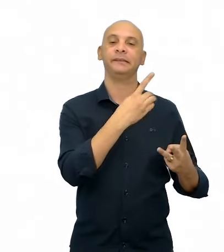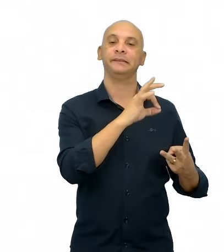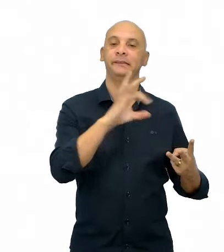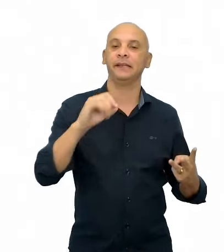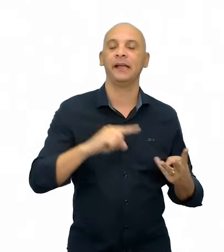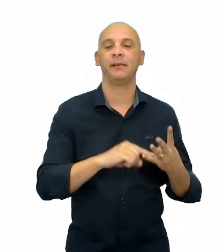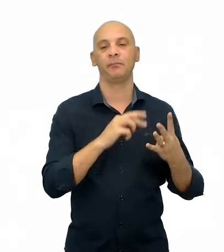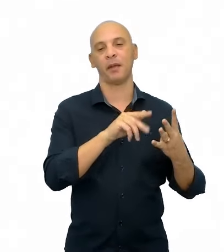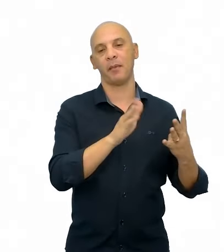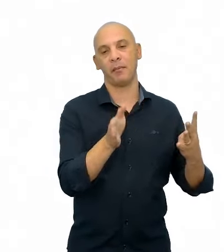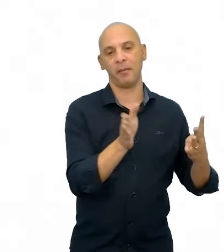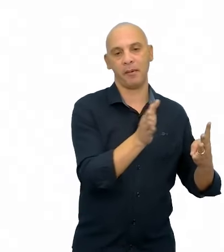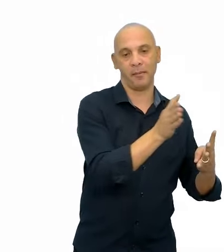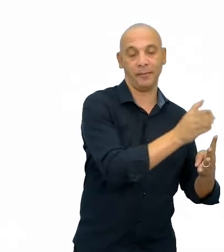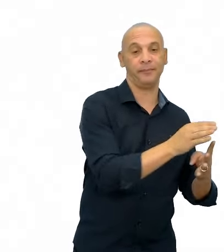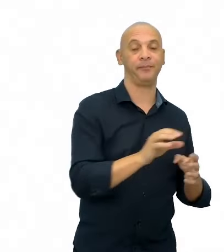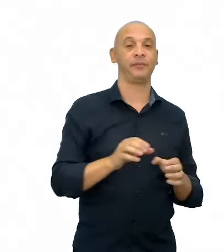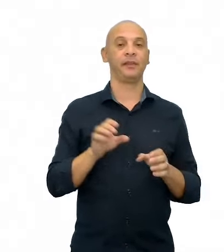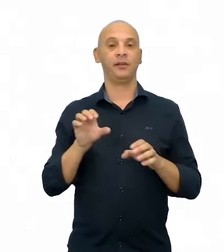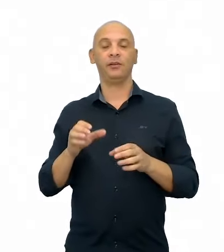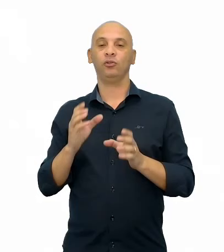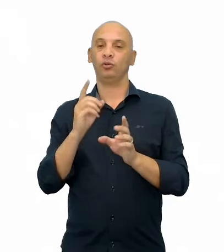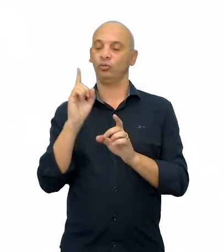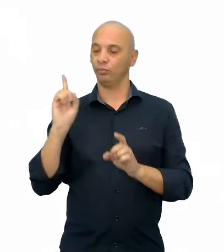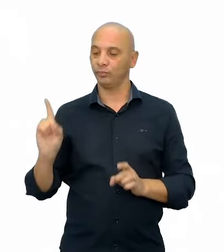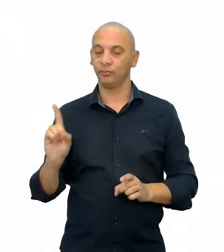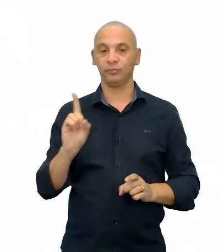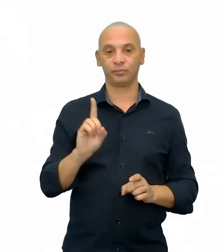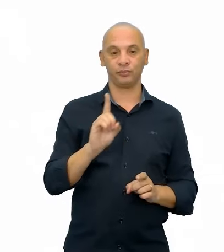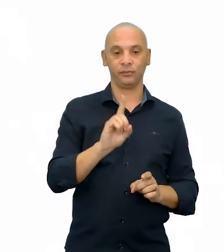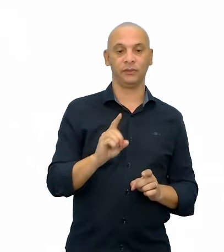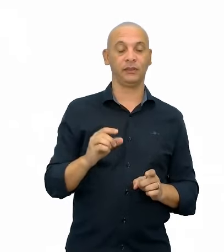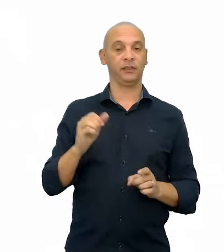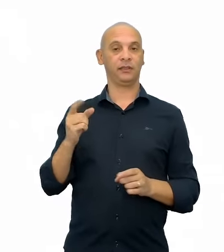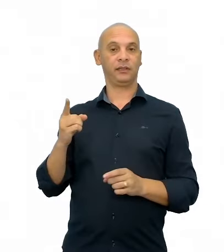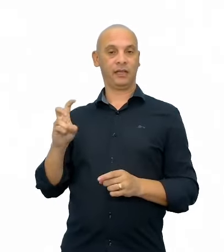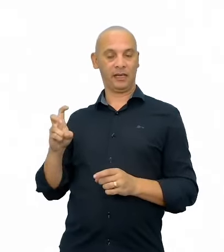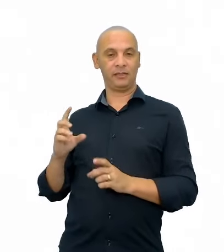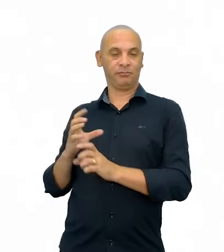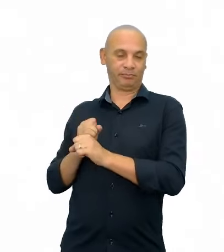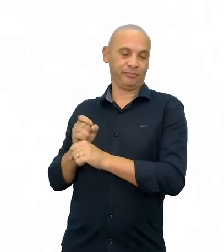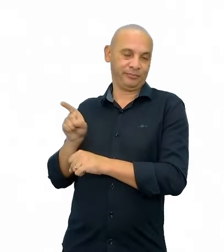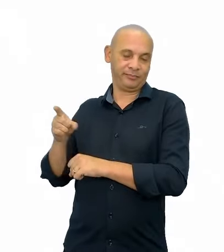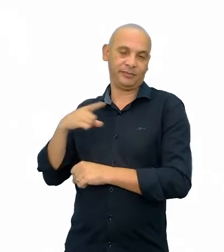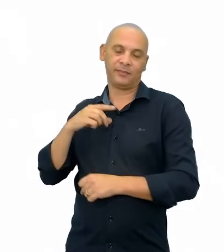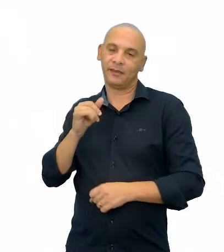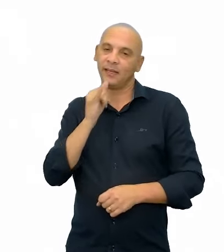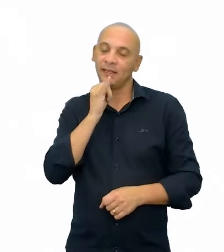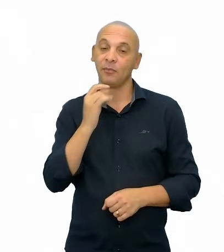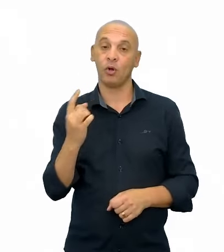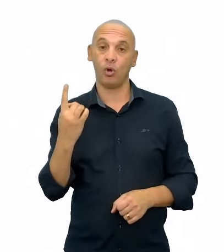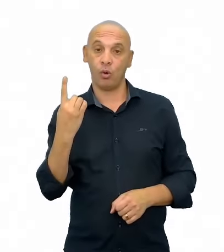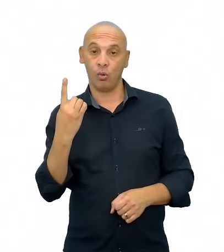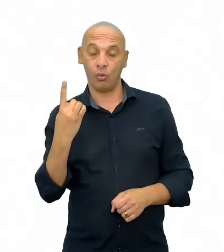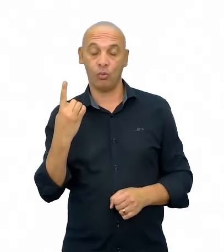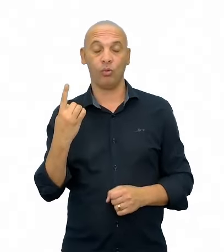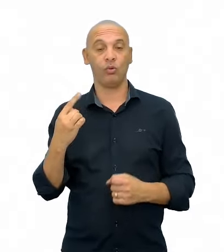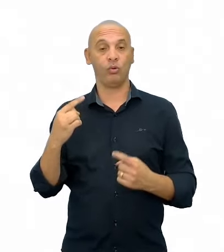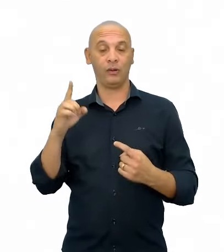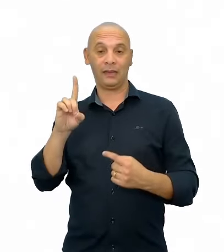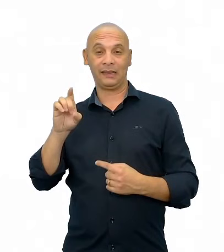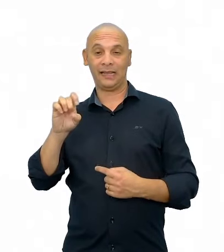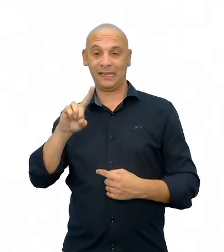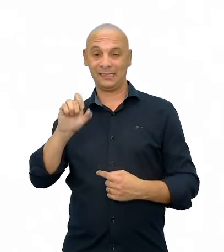etc. 9 unidades mais 6 unidades dão 15 unidades. Como uma dezena é igual a 10